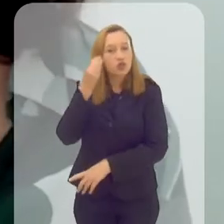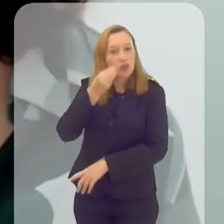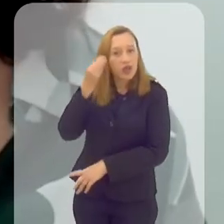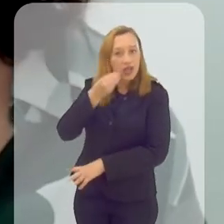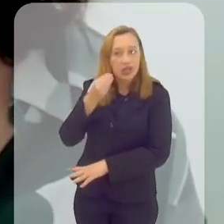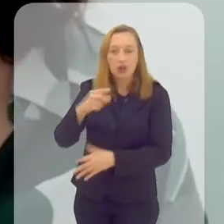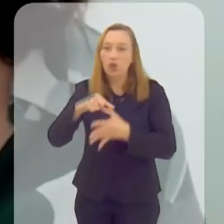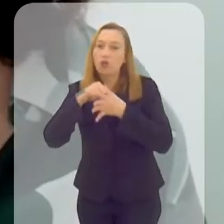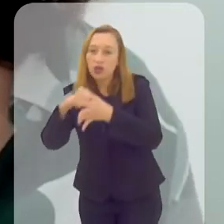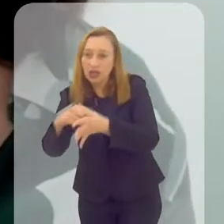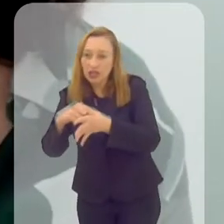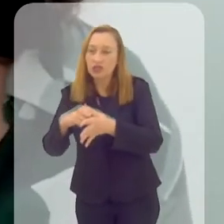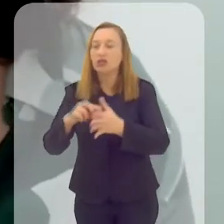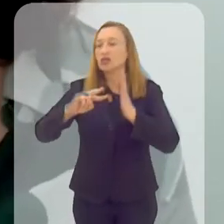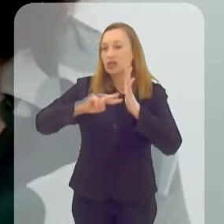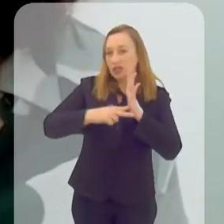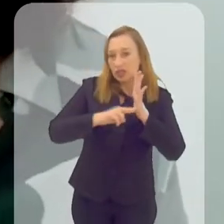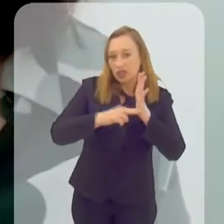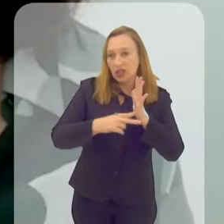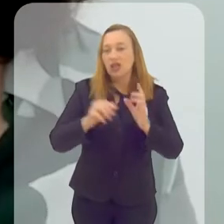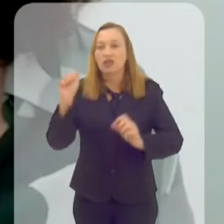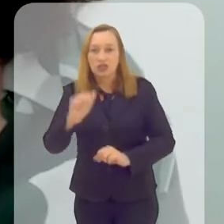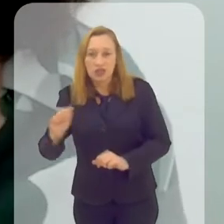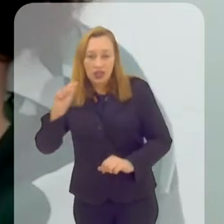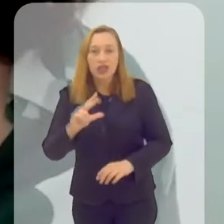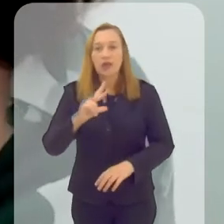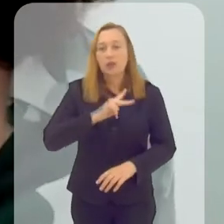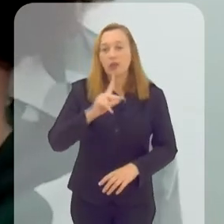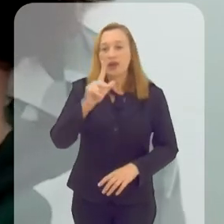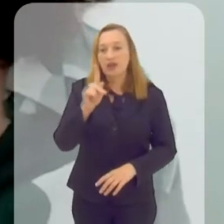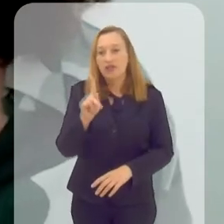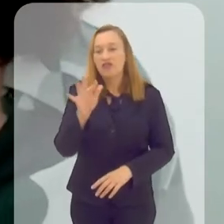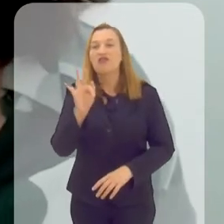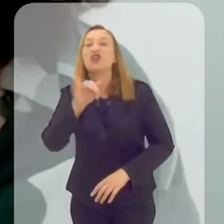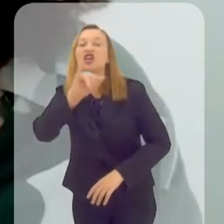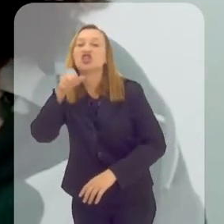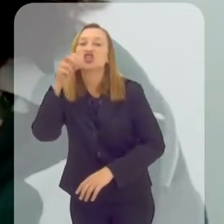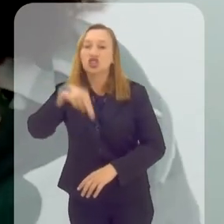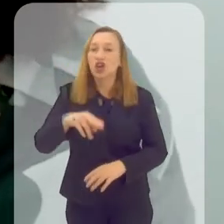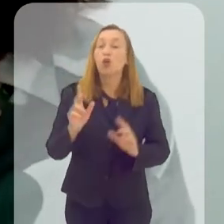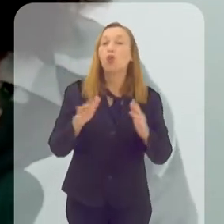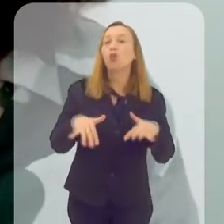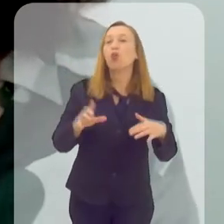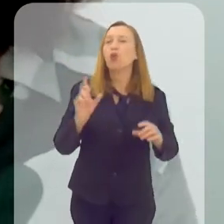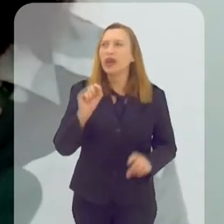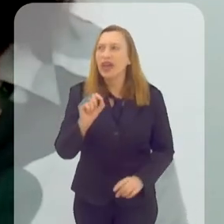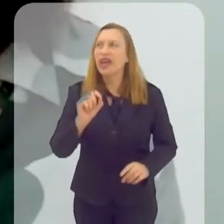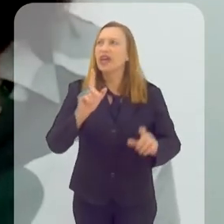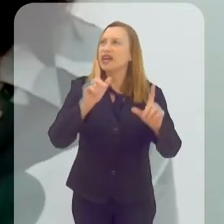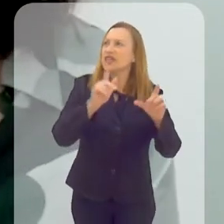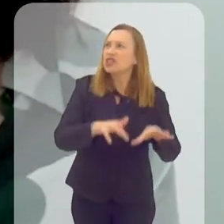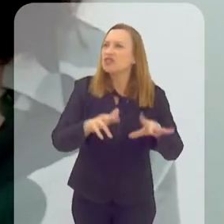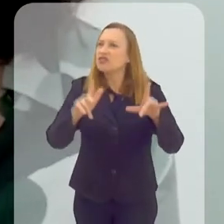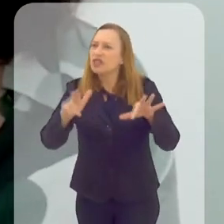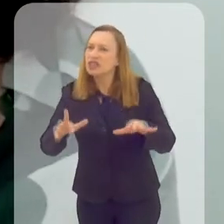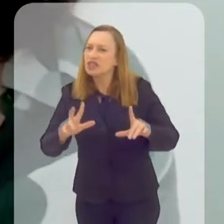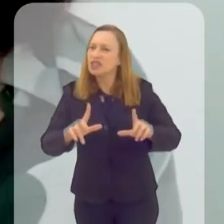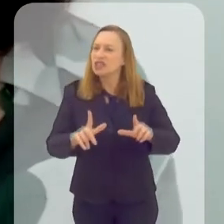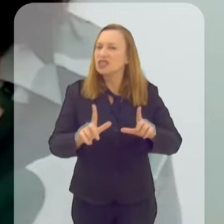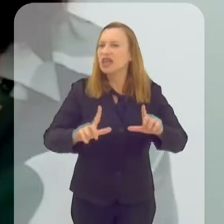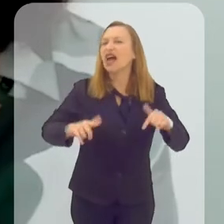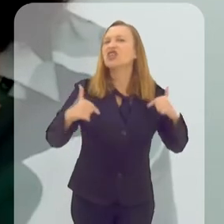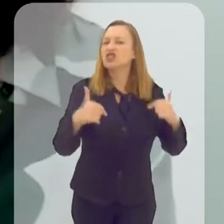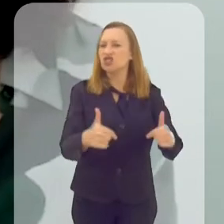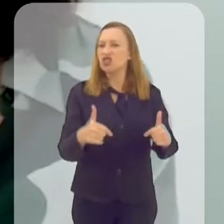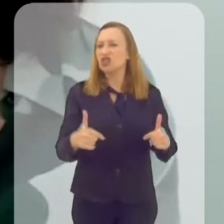sua experiência como líder, sindicatos, associações, na própria Firjan, o que é que diferencia essa forma